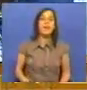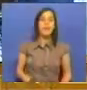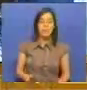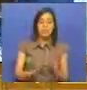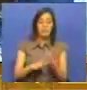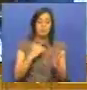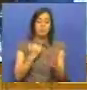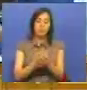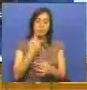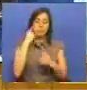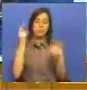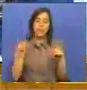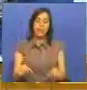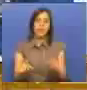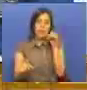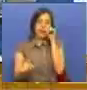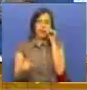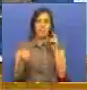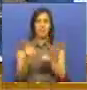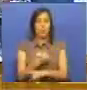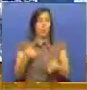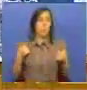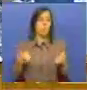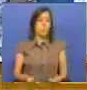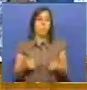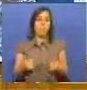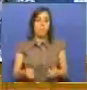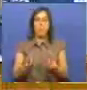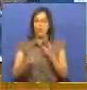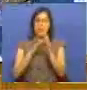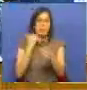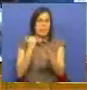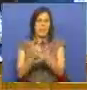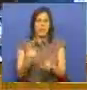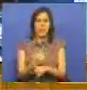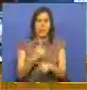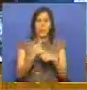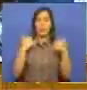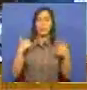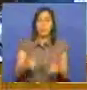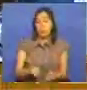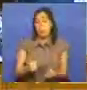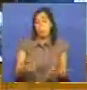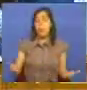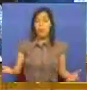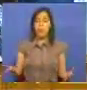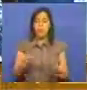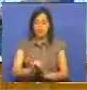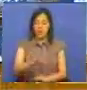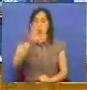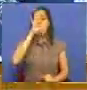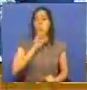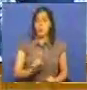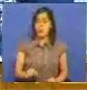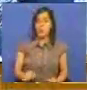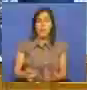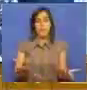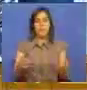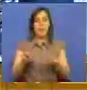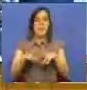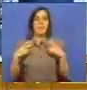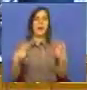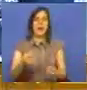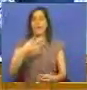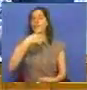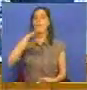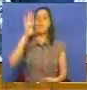vêm sempre apresentar aqui coisas muito boas. São sempre coisas boas que vêm do Governo e da bancada do